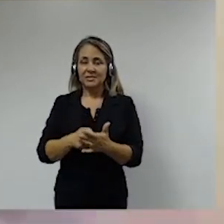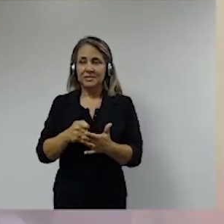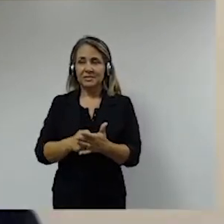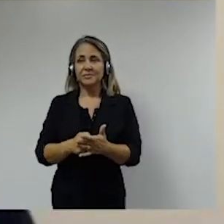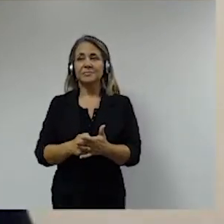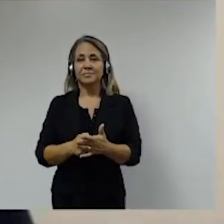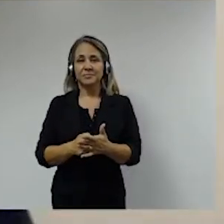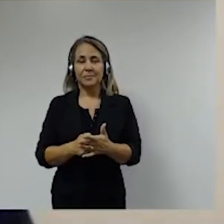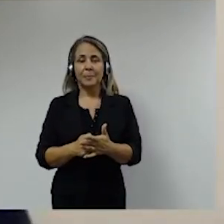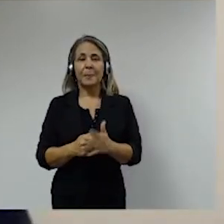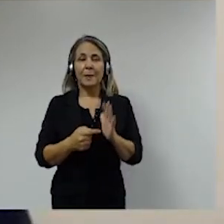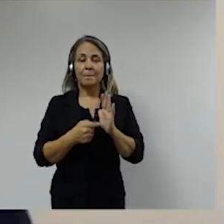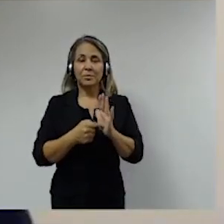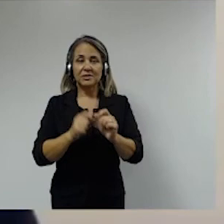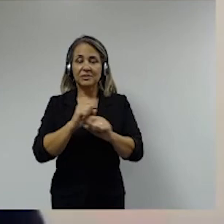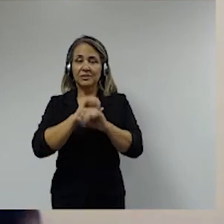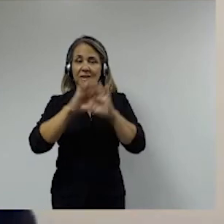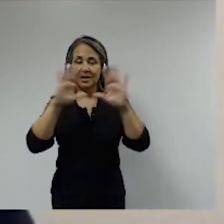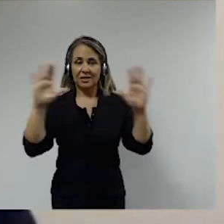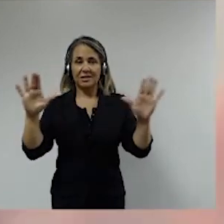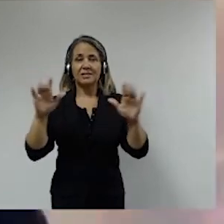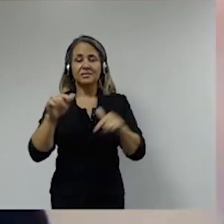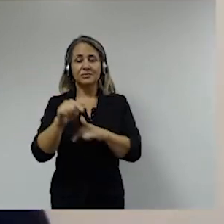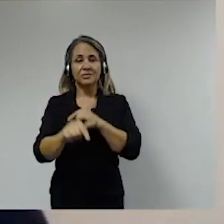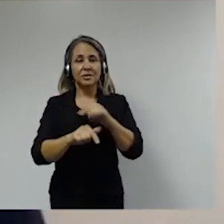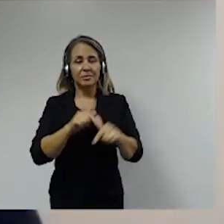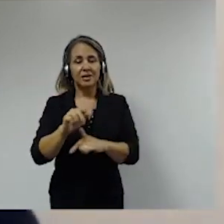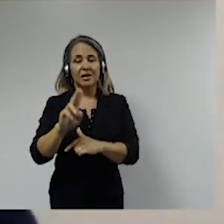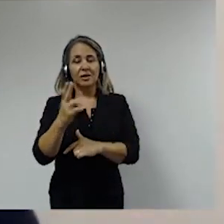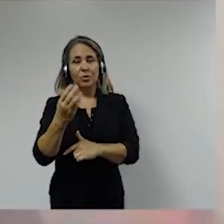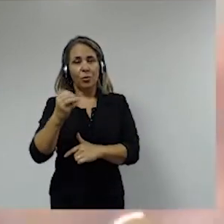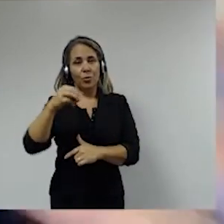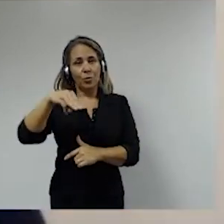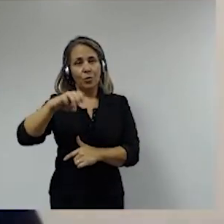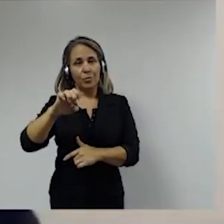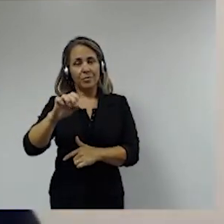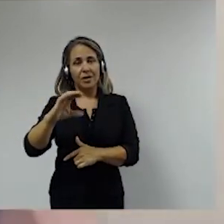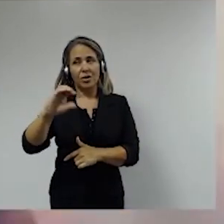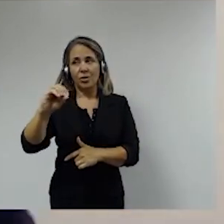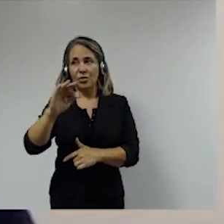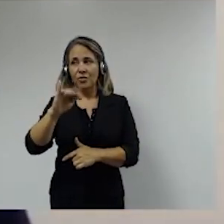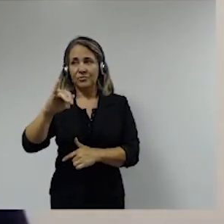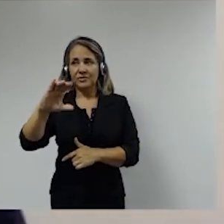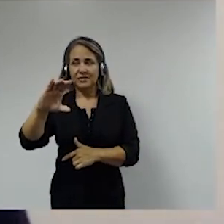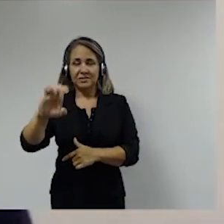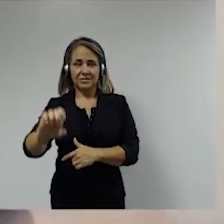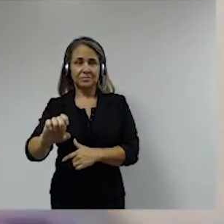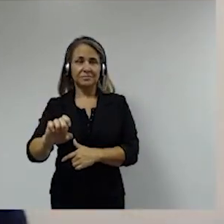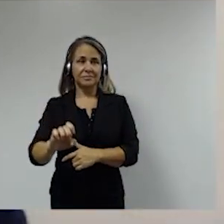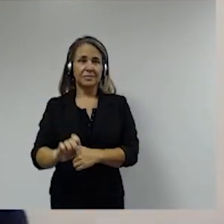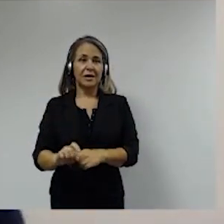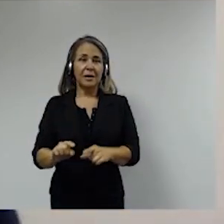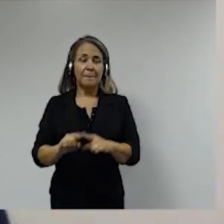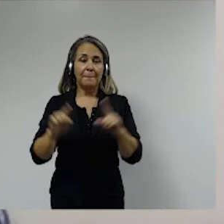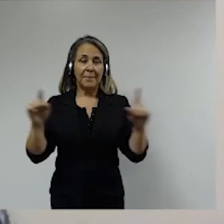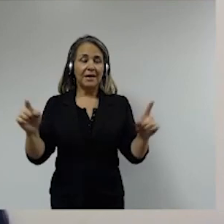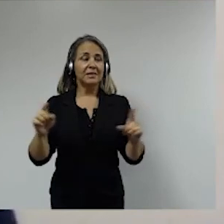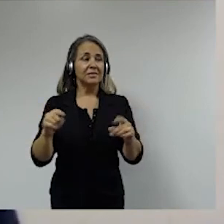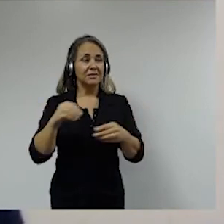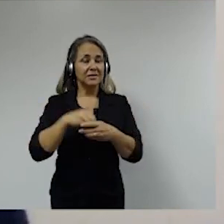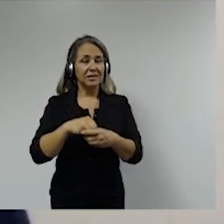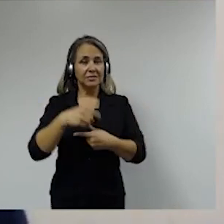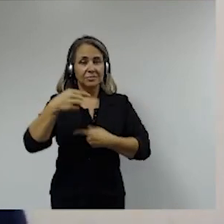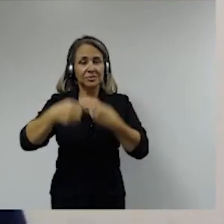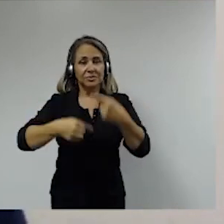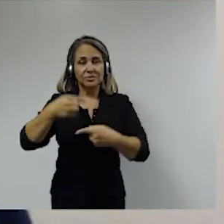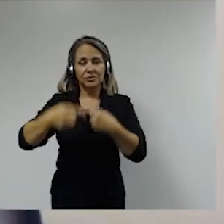fazendo distinções muito claras entre teletrabalho, home office, trabalho remoto, trabalho externo, mas para efeito dessa nossa